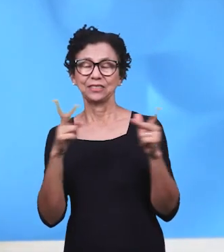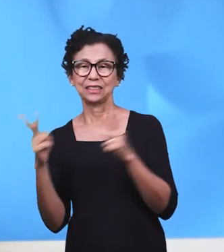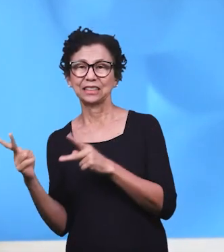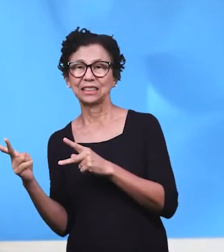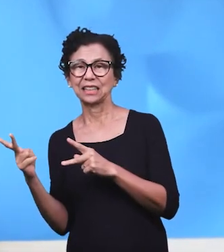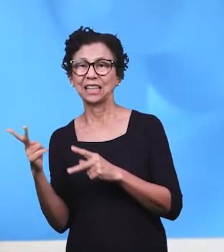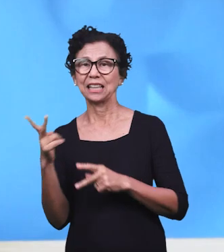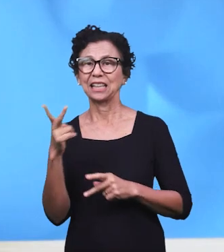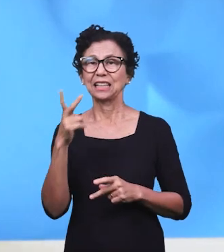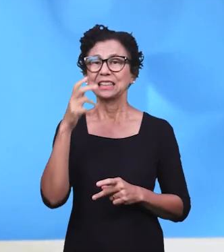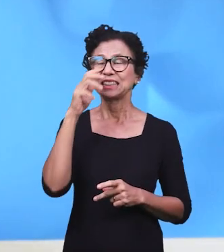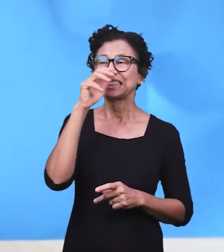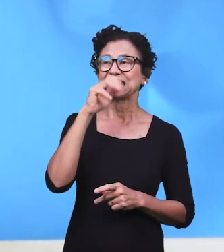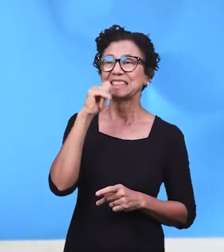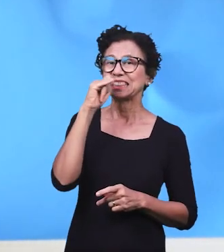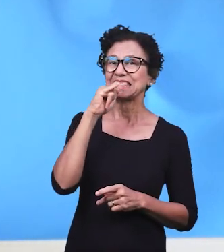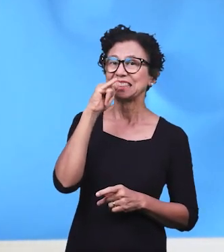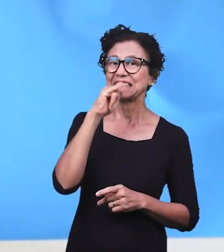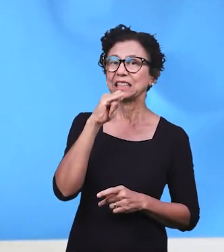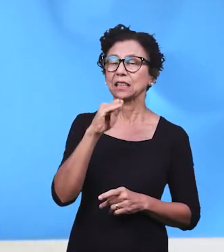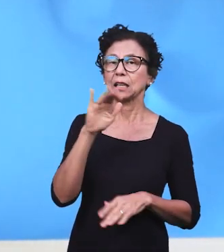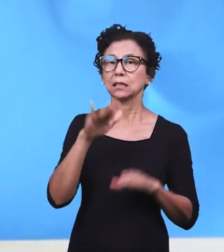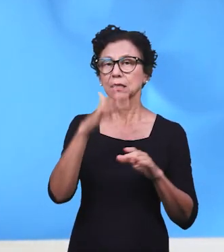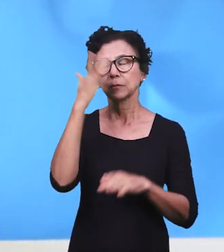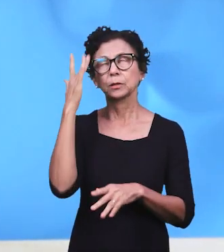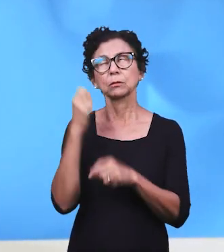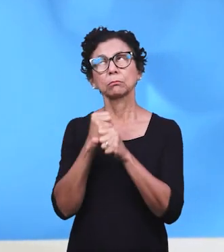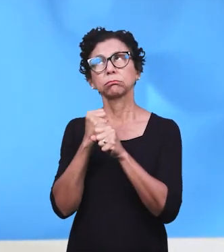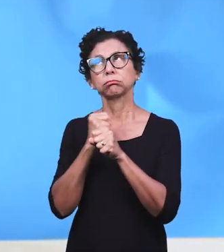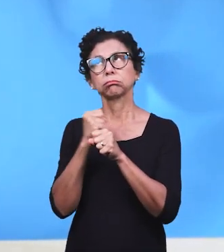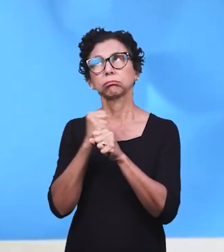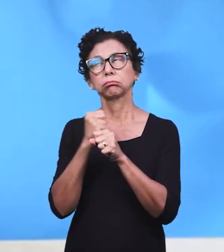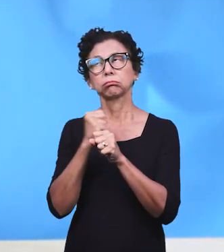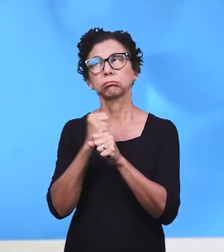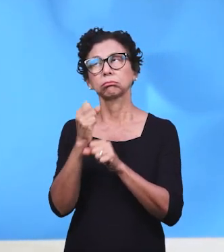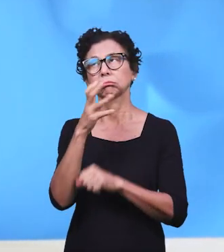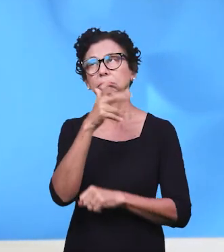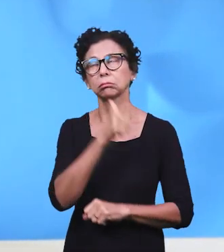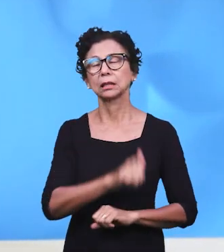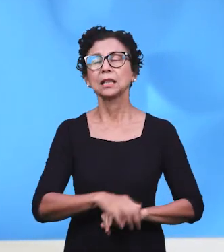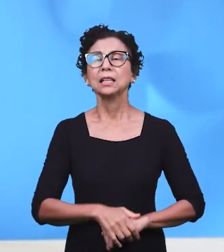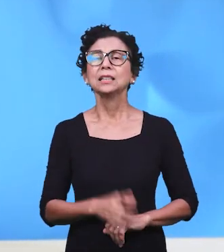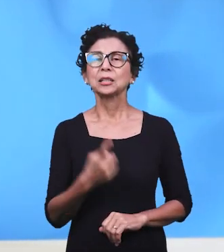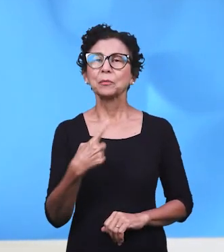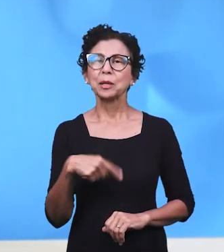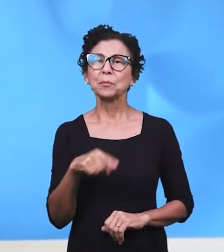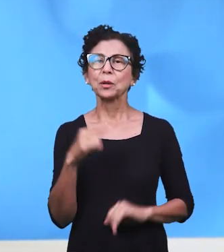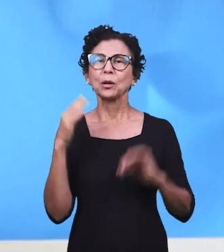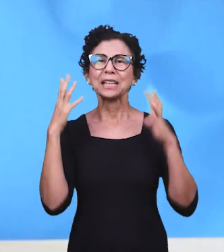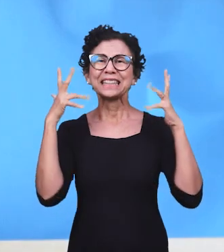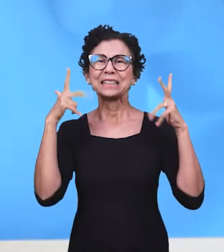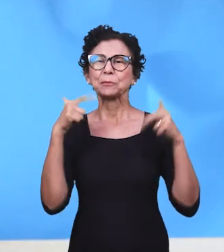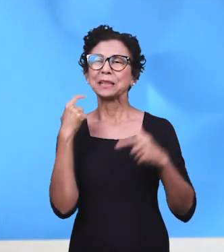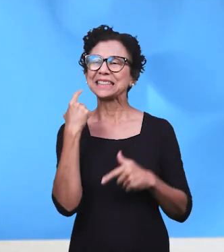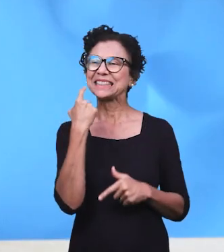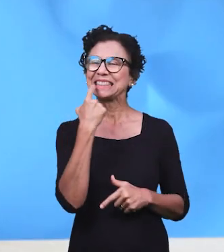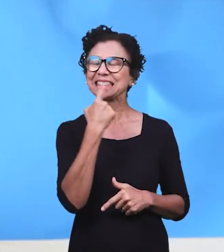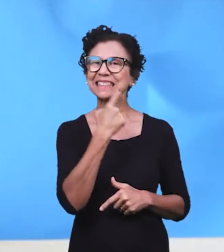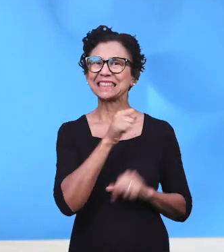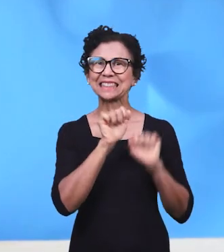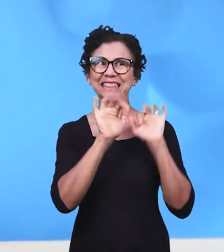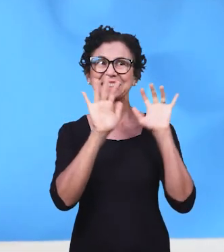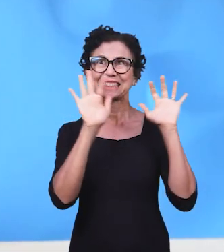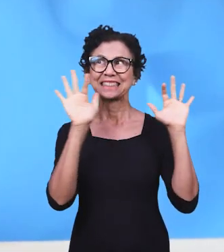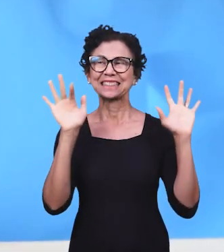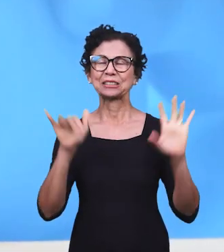fizer uma visita regular... E a limpeza da prótese, no consultório, o dentista ele faz uma limpeza de brilho, para deixar bonitinha. Então, isso